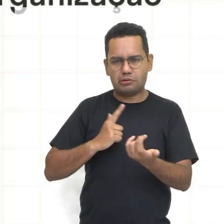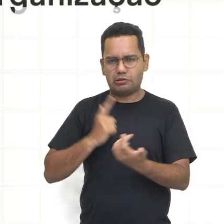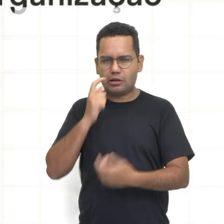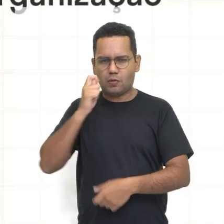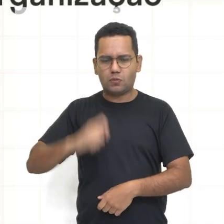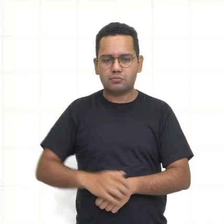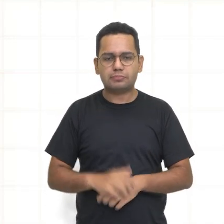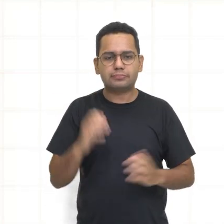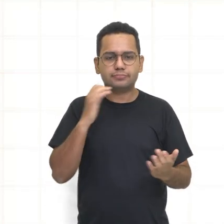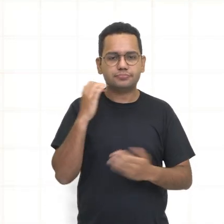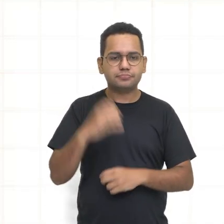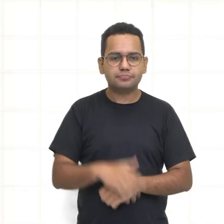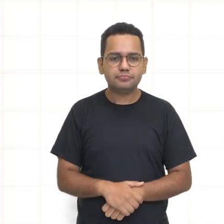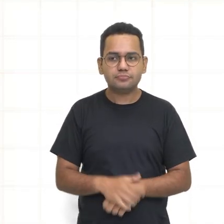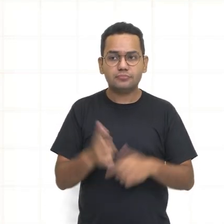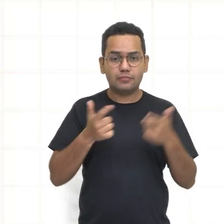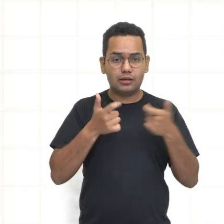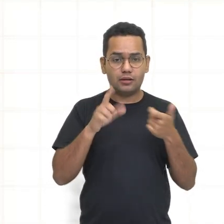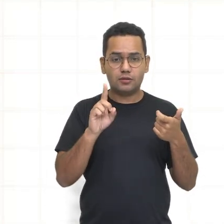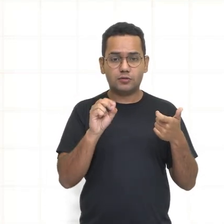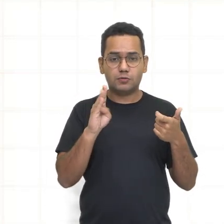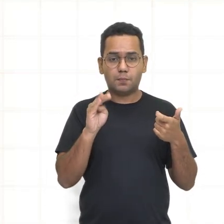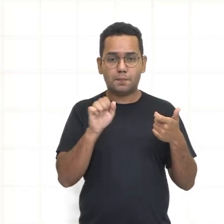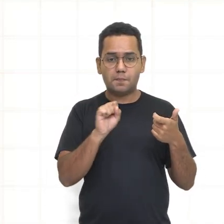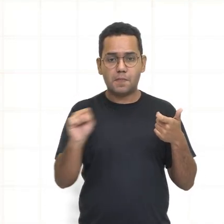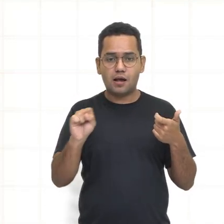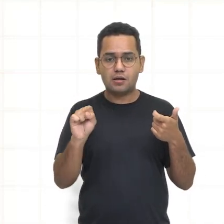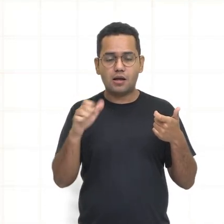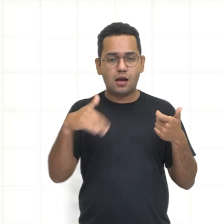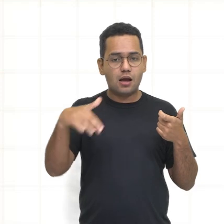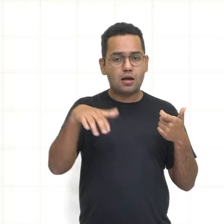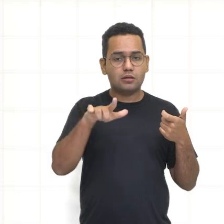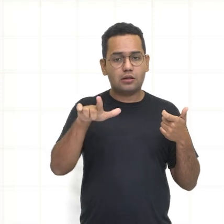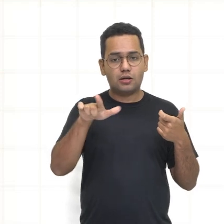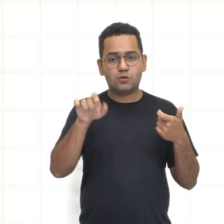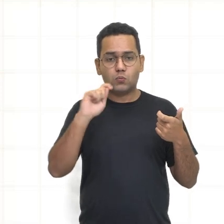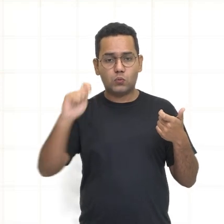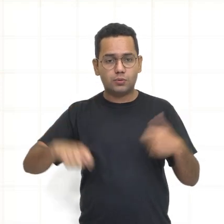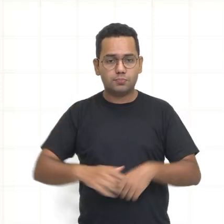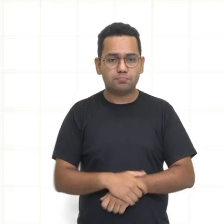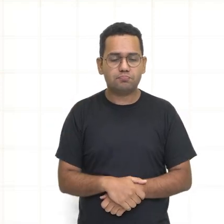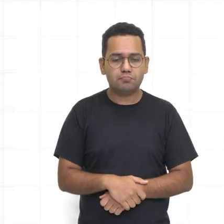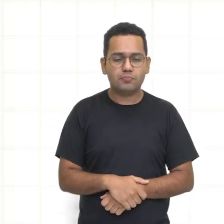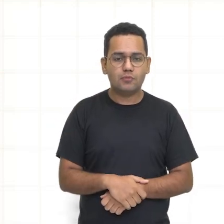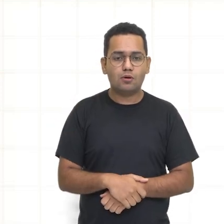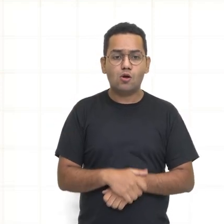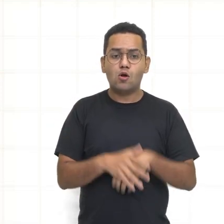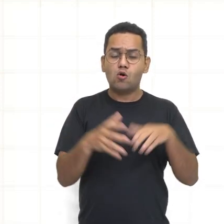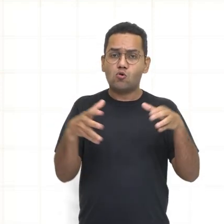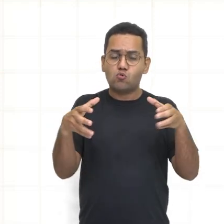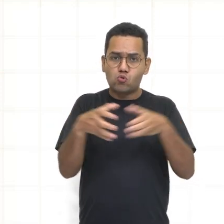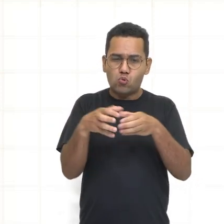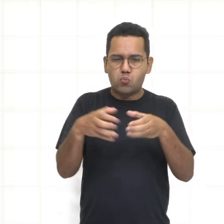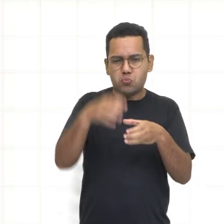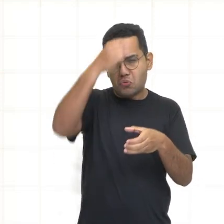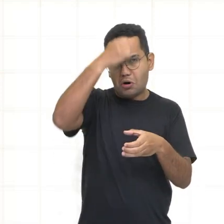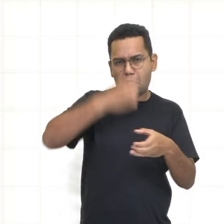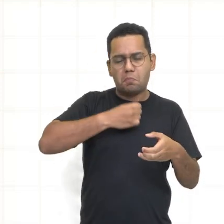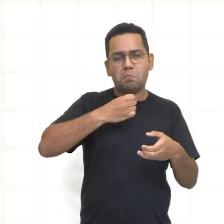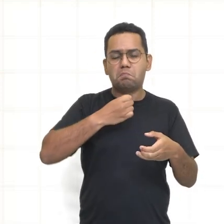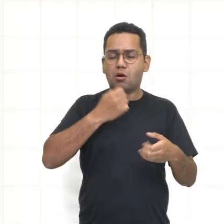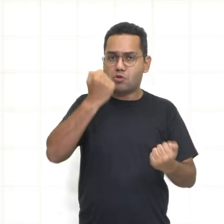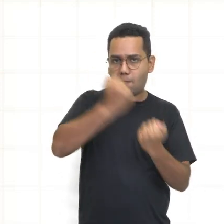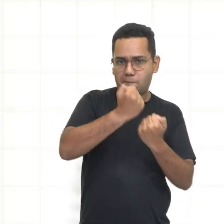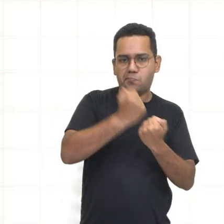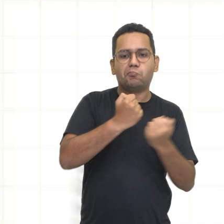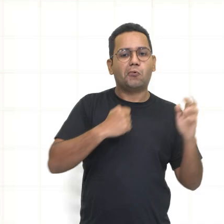acontecendo atualmente, certo? Guerra no Donbás, leste ucraniano. Rebeldes pró-Rússia, ou seja,